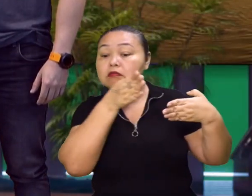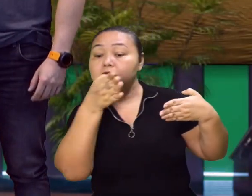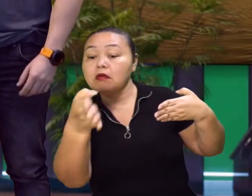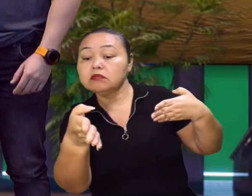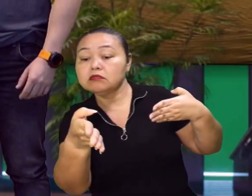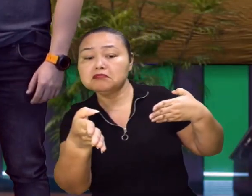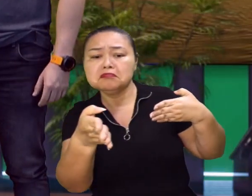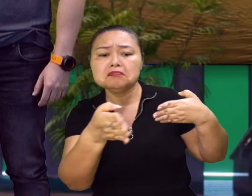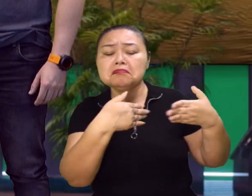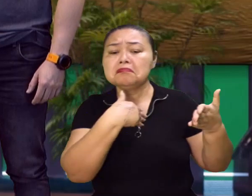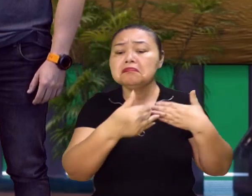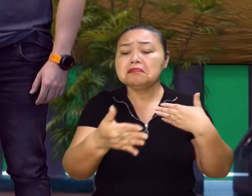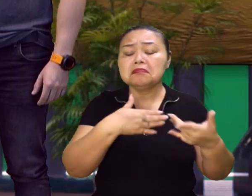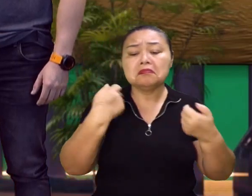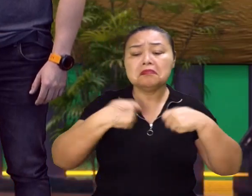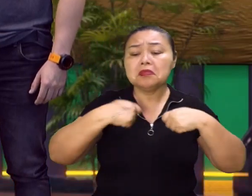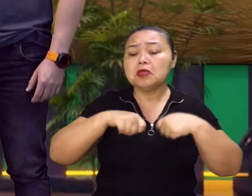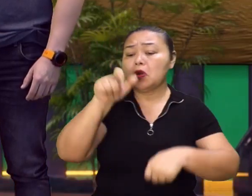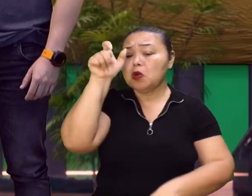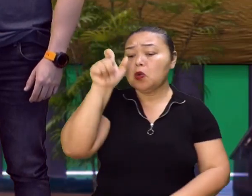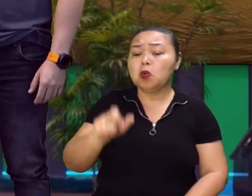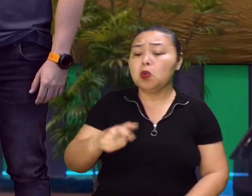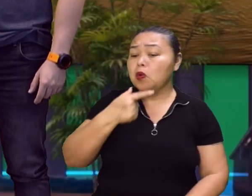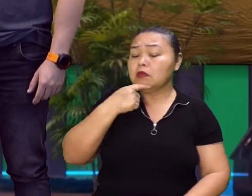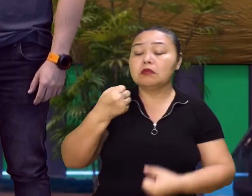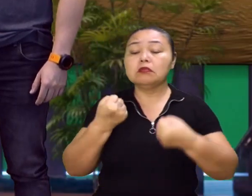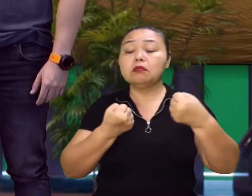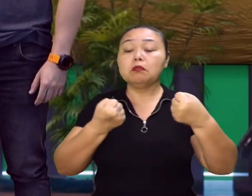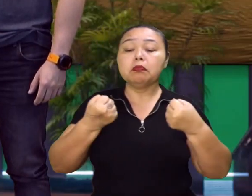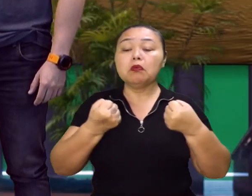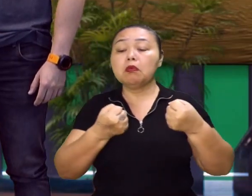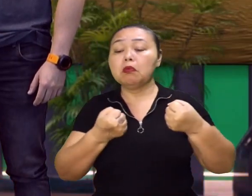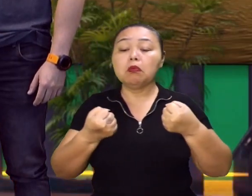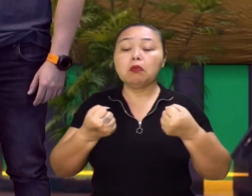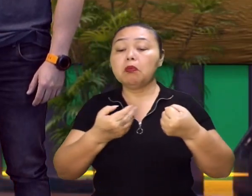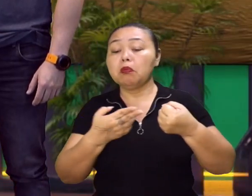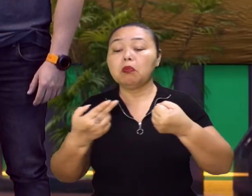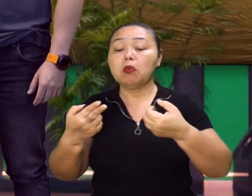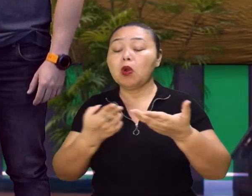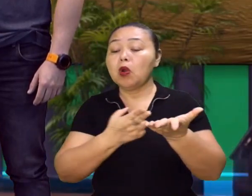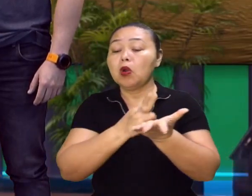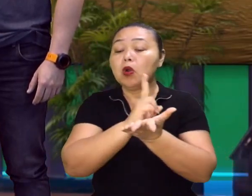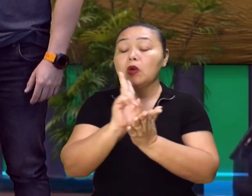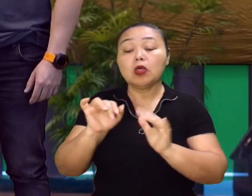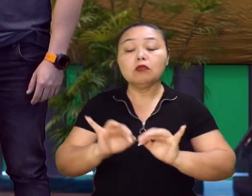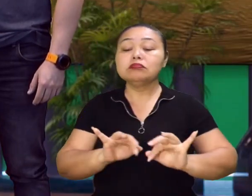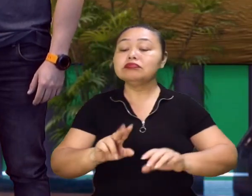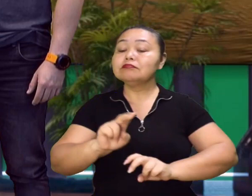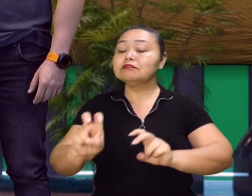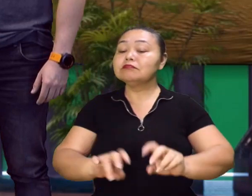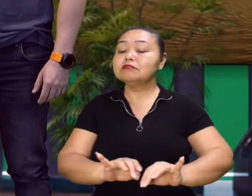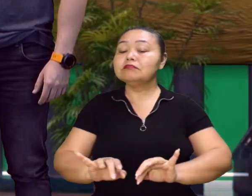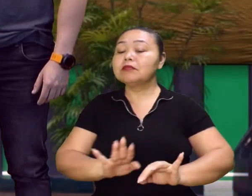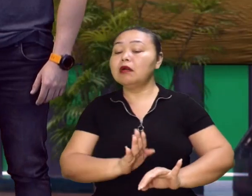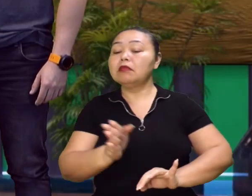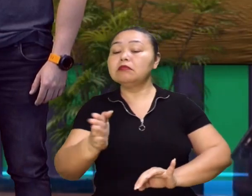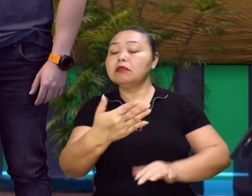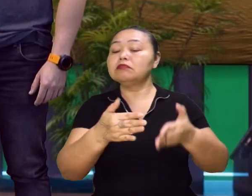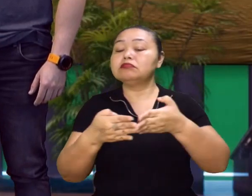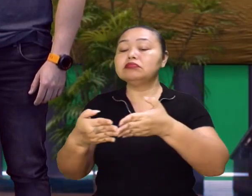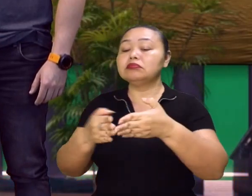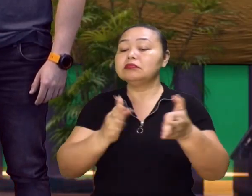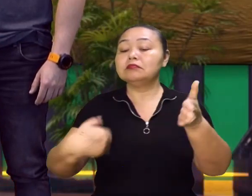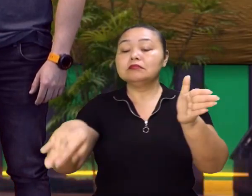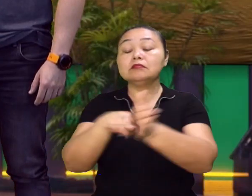sem às vezes nem necessário o homem, mas simplesmente pode ser computadorizado. Agora imagine nessa época,